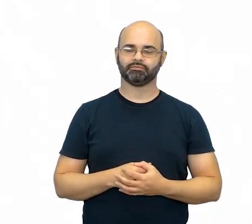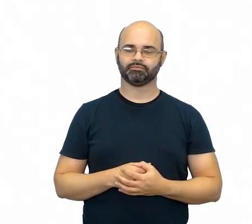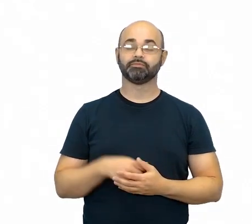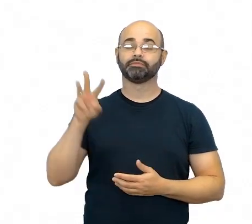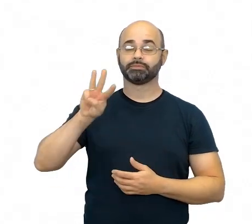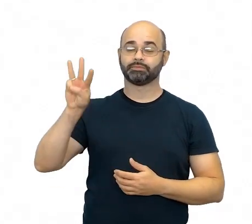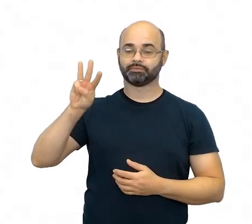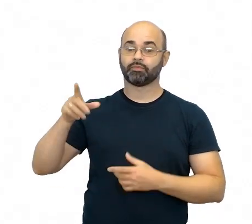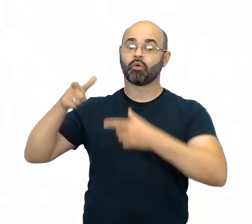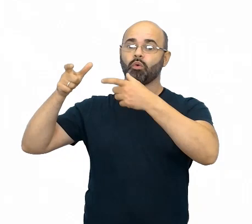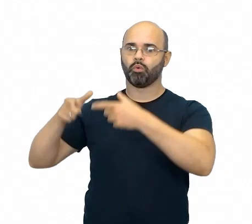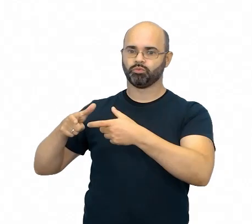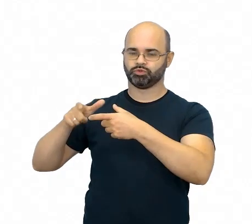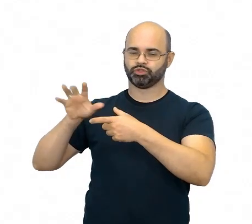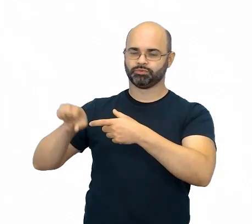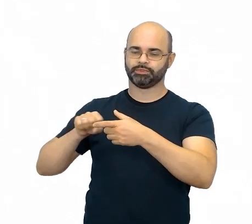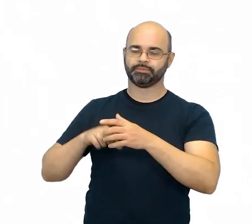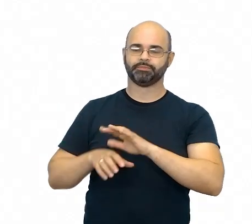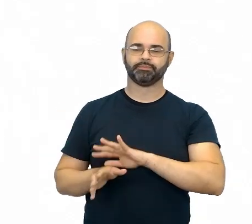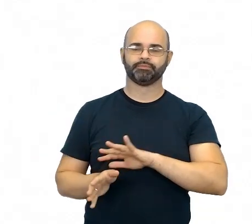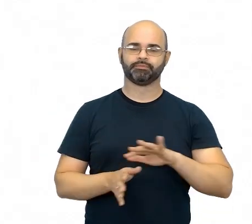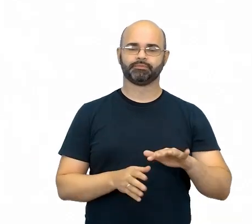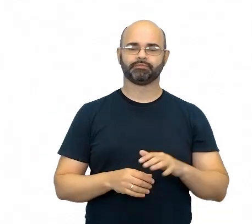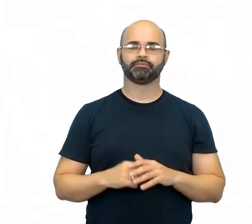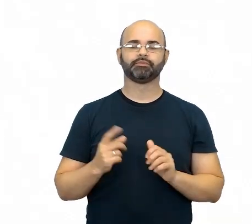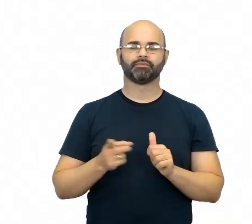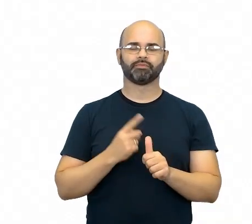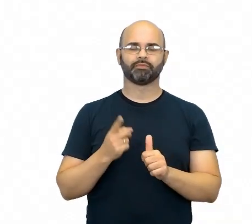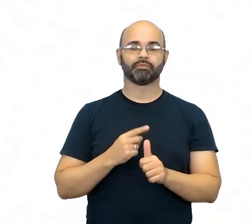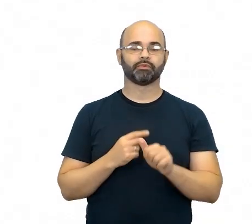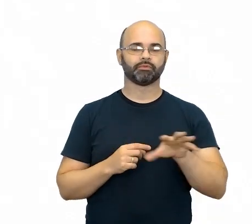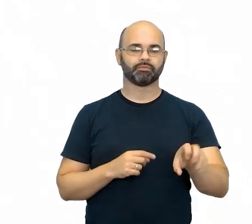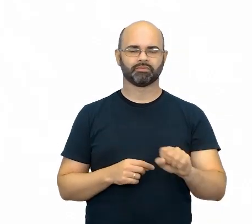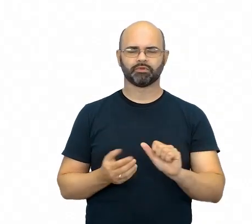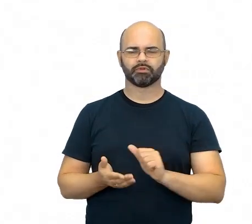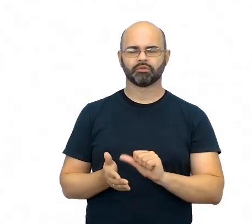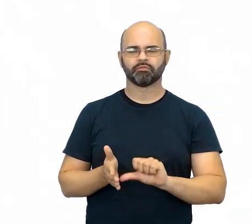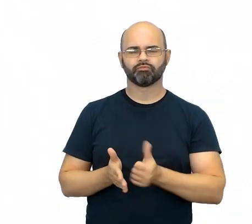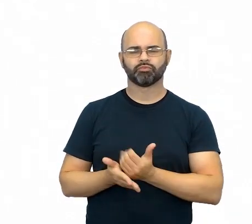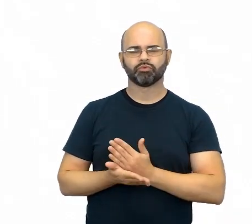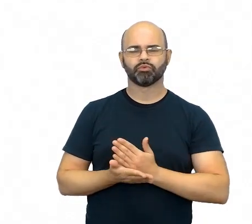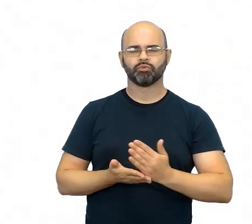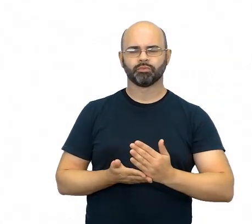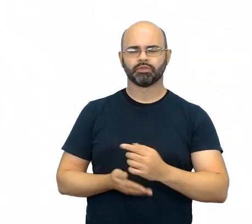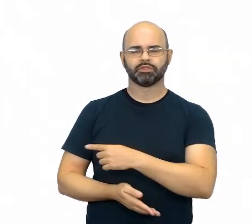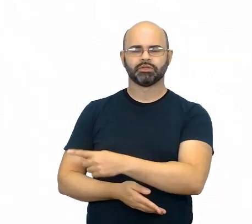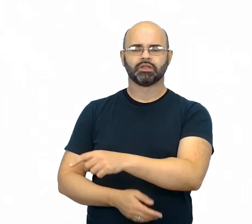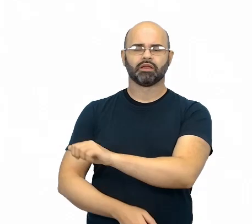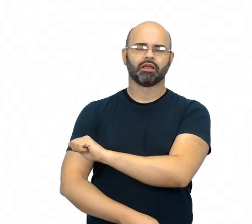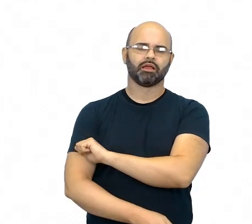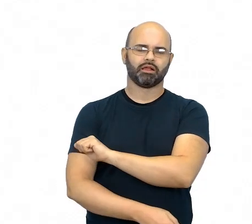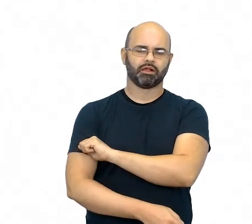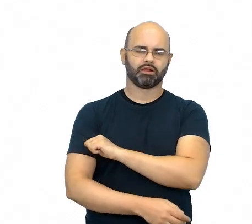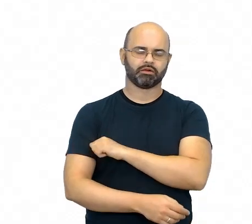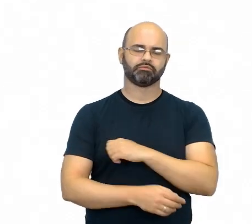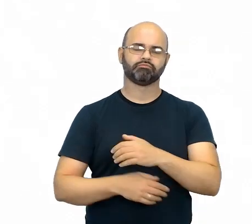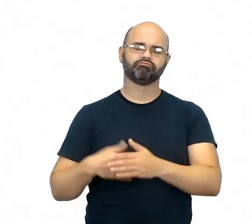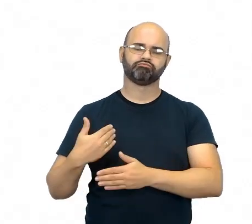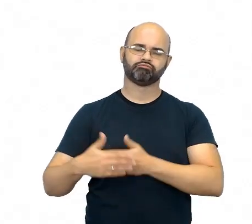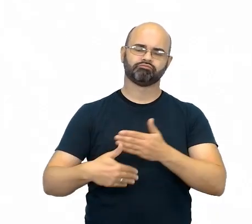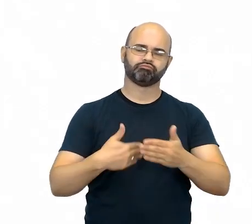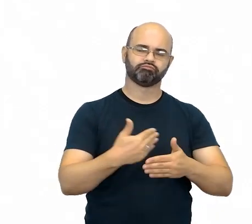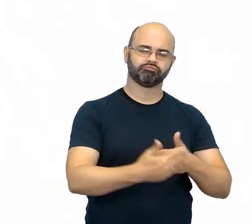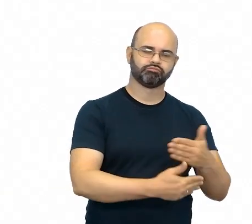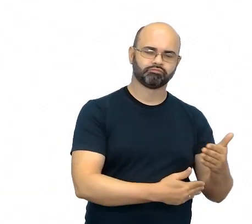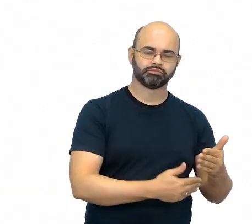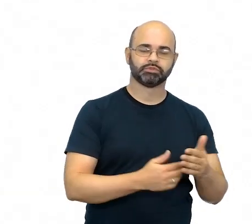uma primeira etapa, um primeiro passo para que os estudantes terão que fazer no final dessa sequência, que é